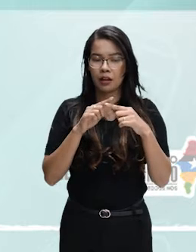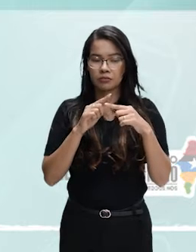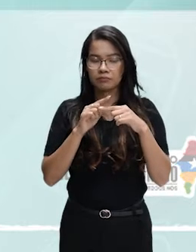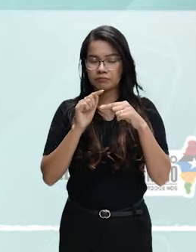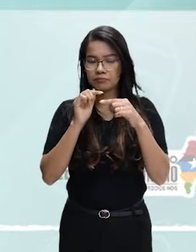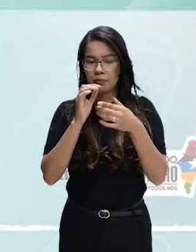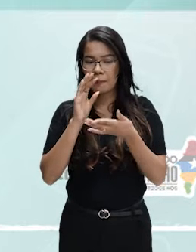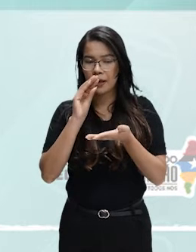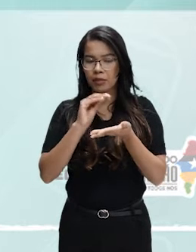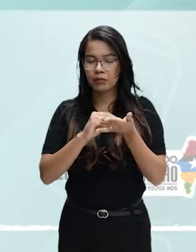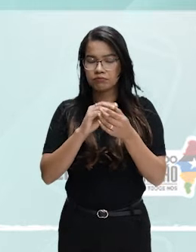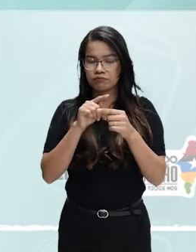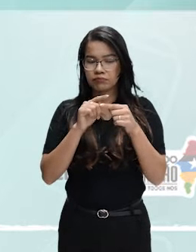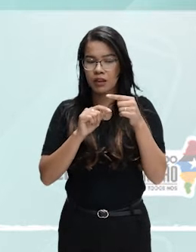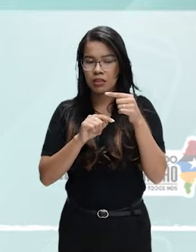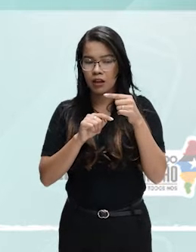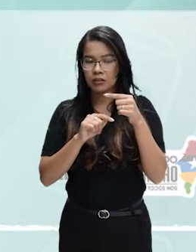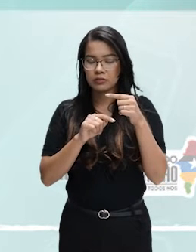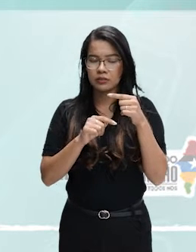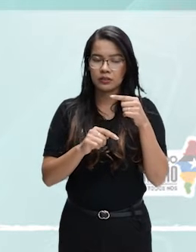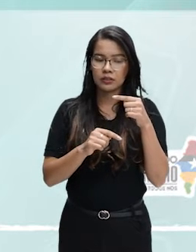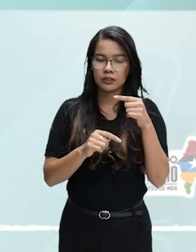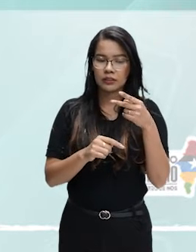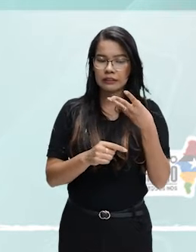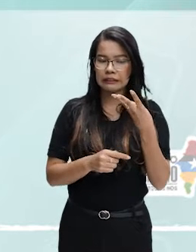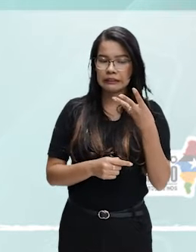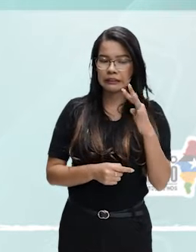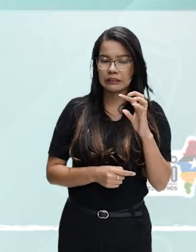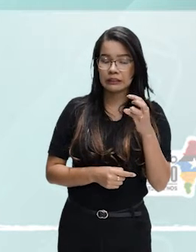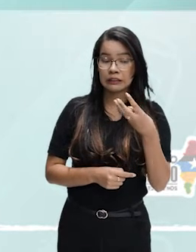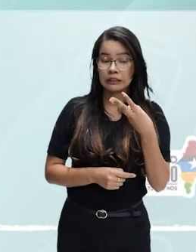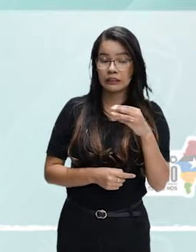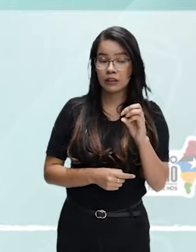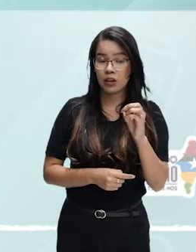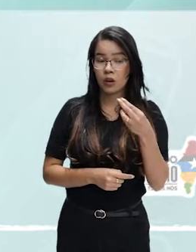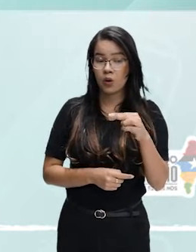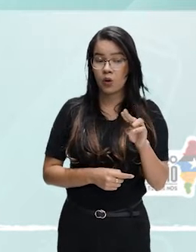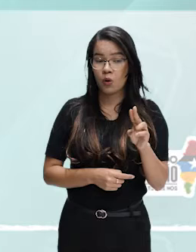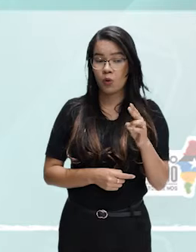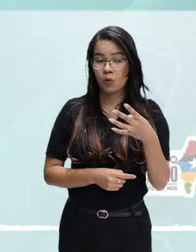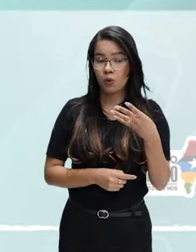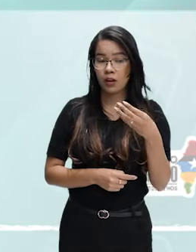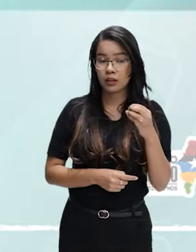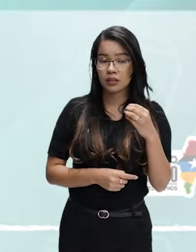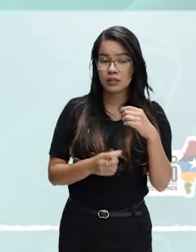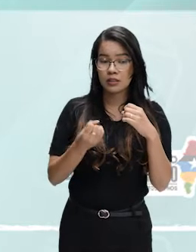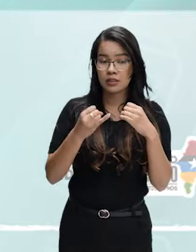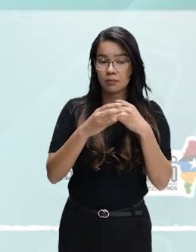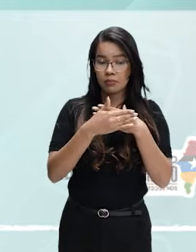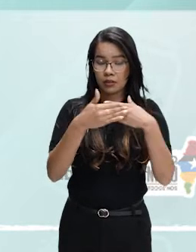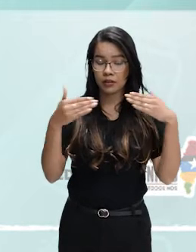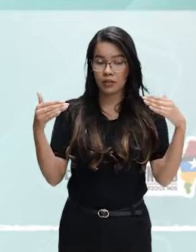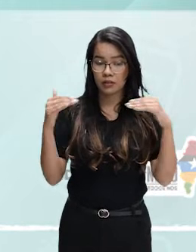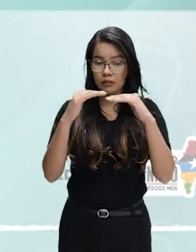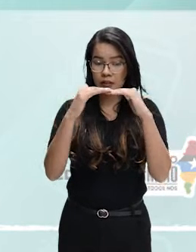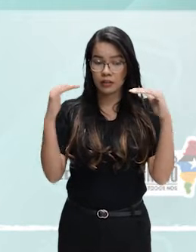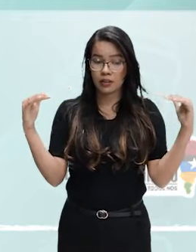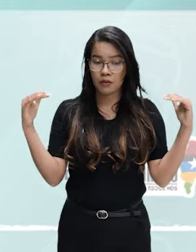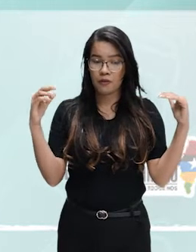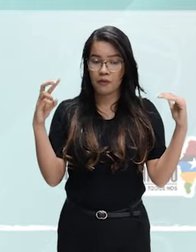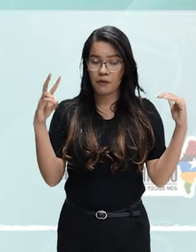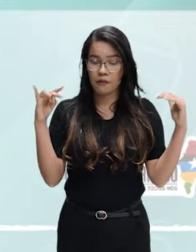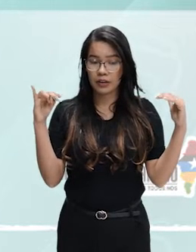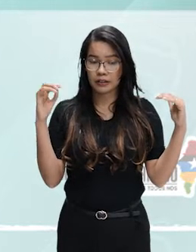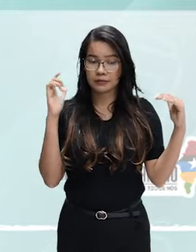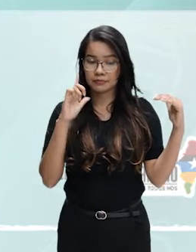Então, se eu passar aqui uma reta, ó, você percebe que nesses pontos ele vai atingir 35 metros. No primeiro kick, vamos dizer